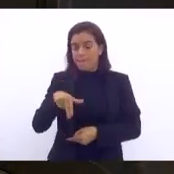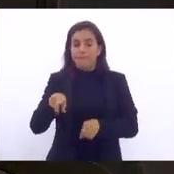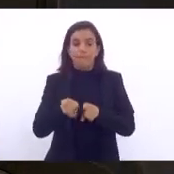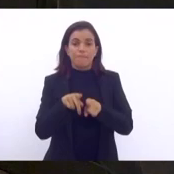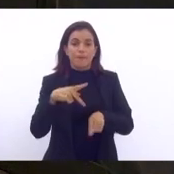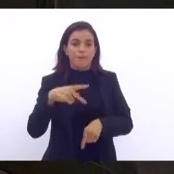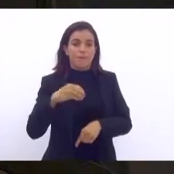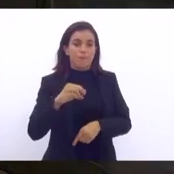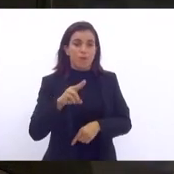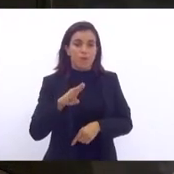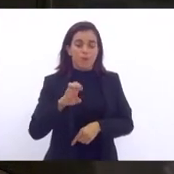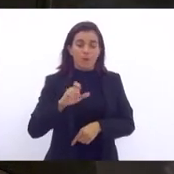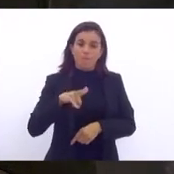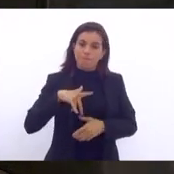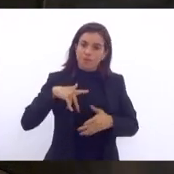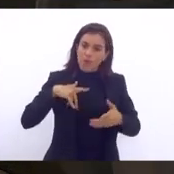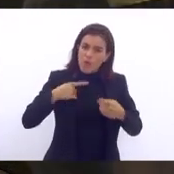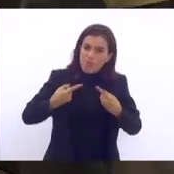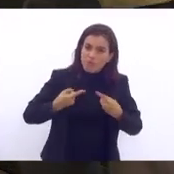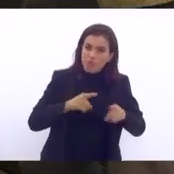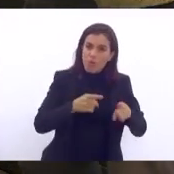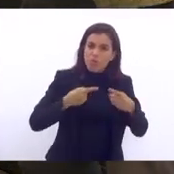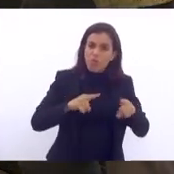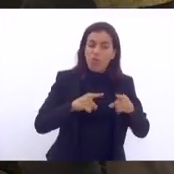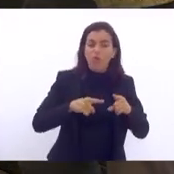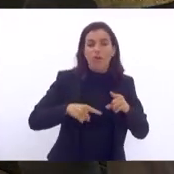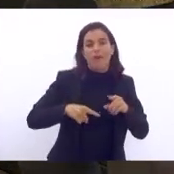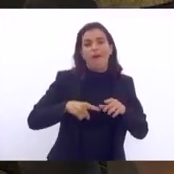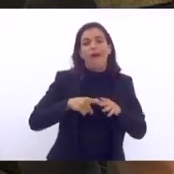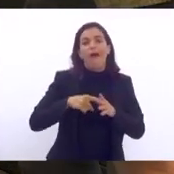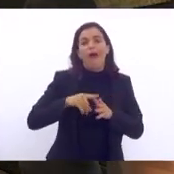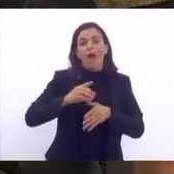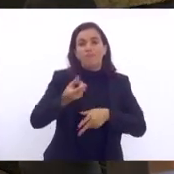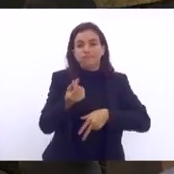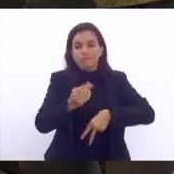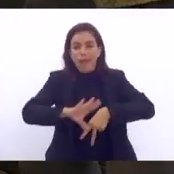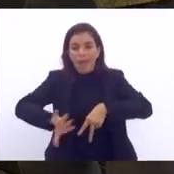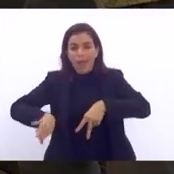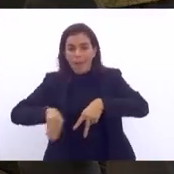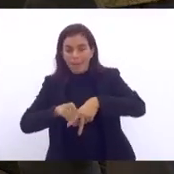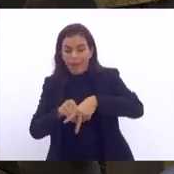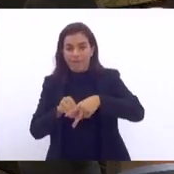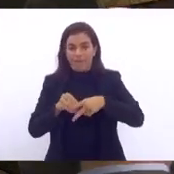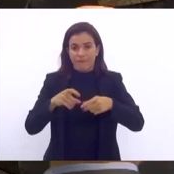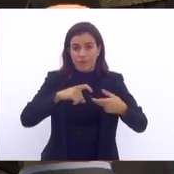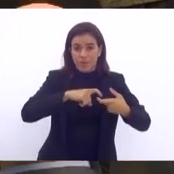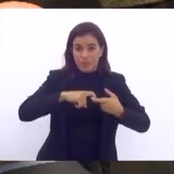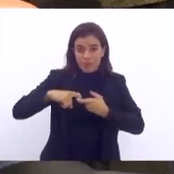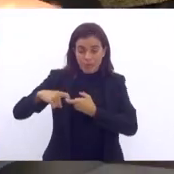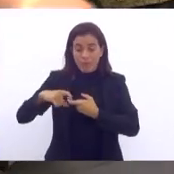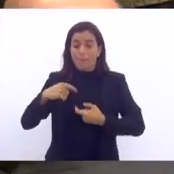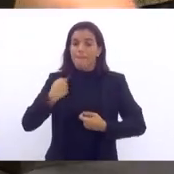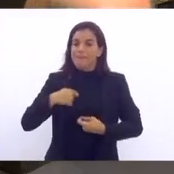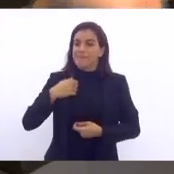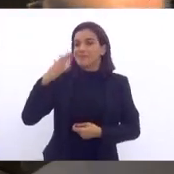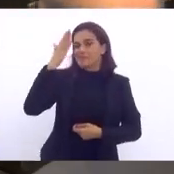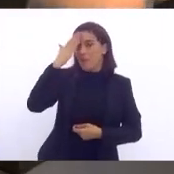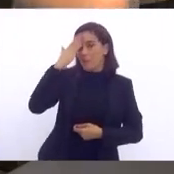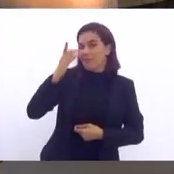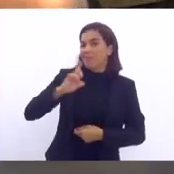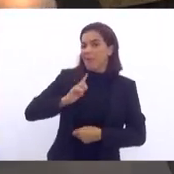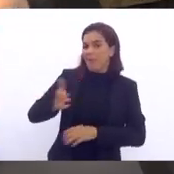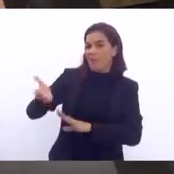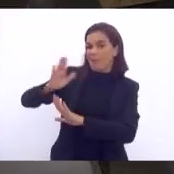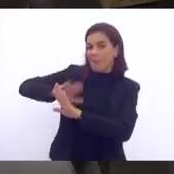e, sobretudo, essa indústria da multa, tem que saber que tem um padrinho por trás disso tudo, que é Vossa Excelência, que nos